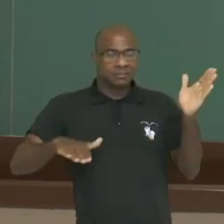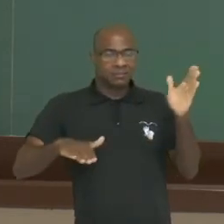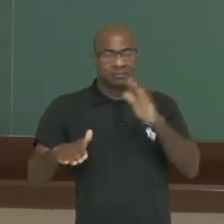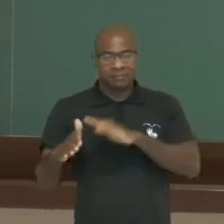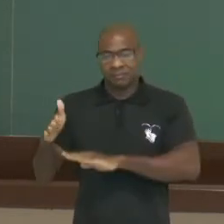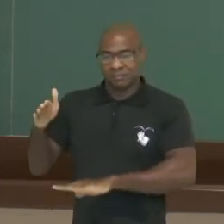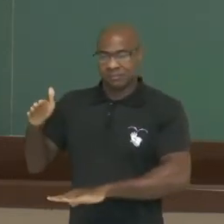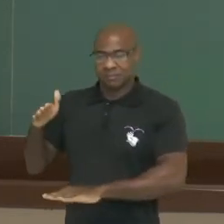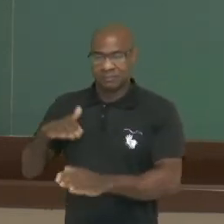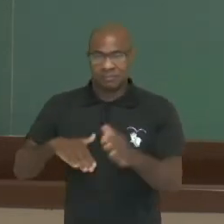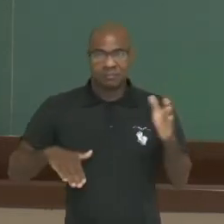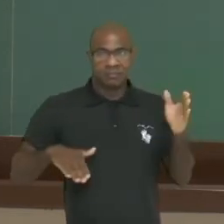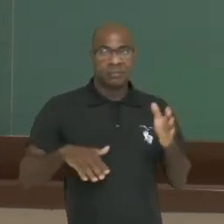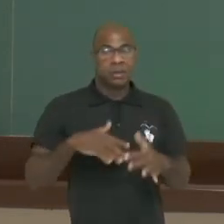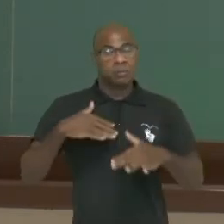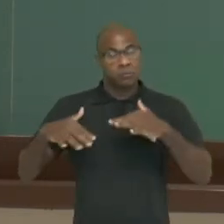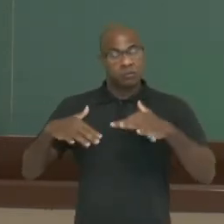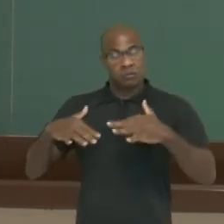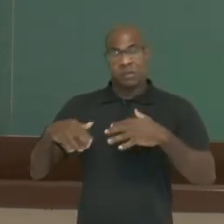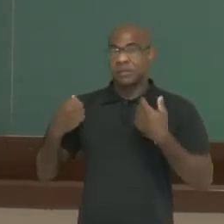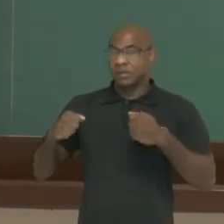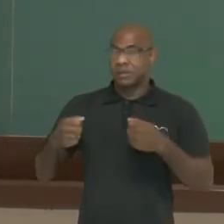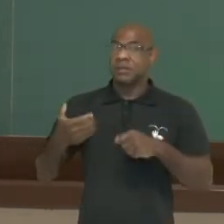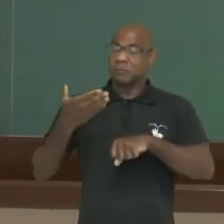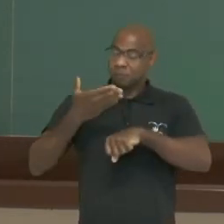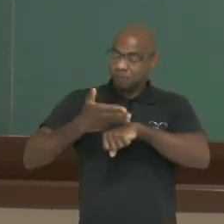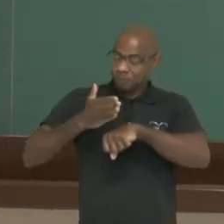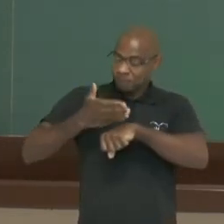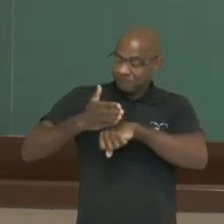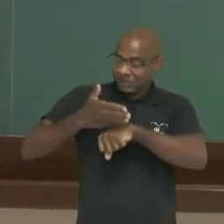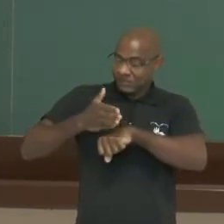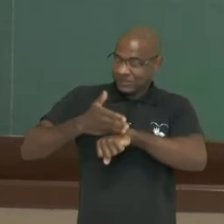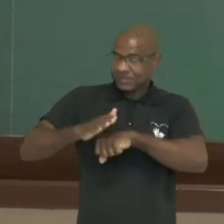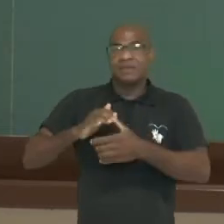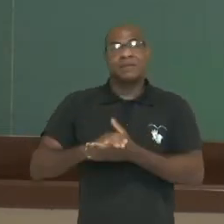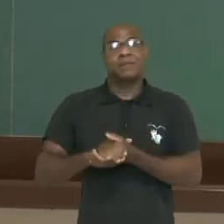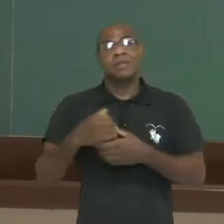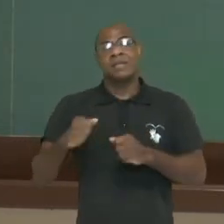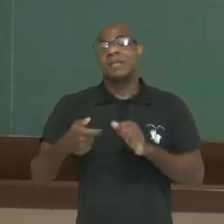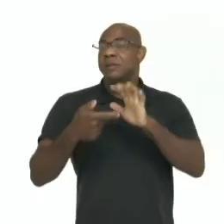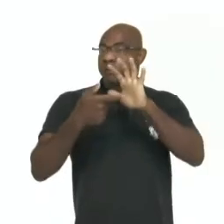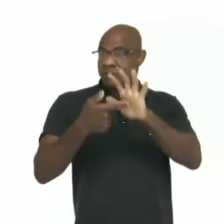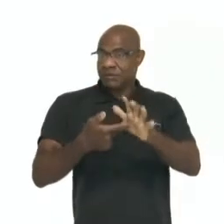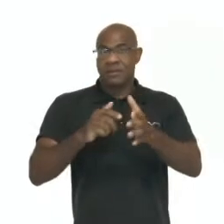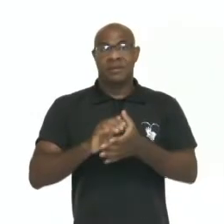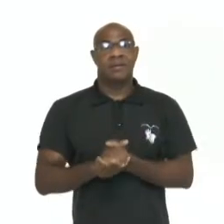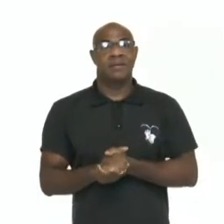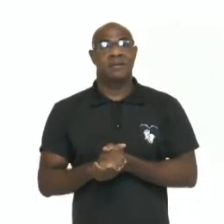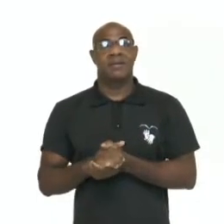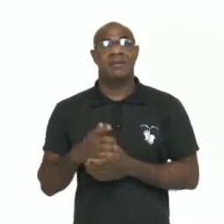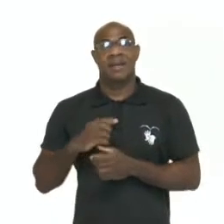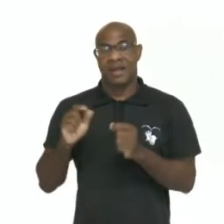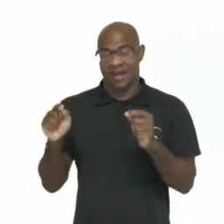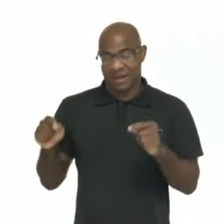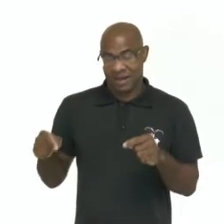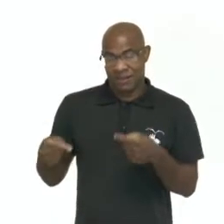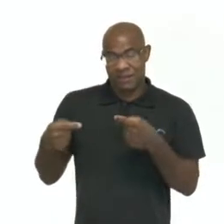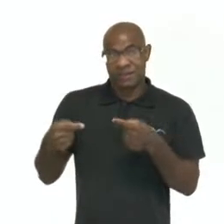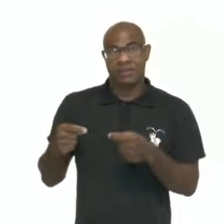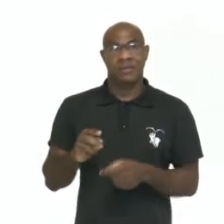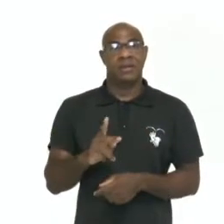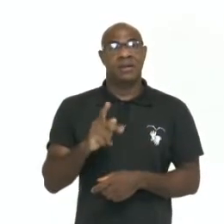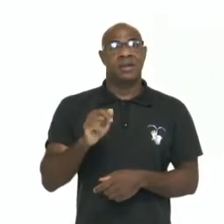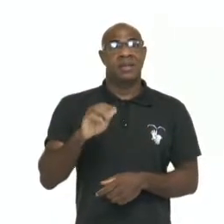rigorosidade técnica nos movimentos. E é nessa apresentação que isso é demonstrado. A competição de kata pode ser